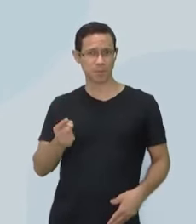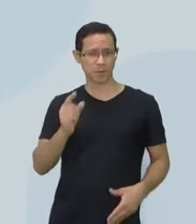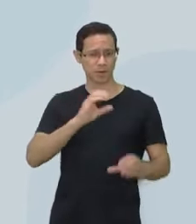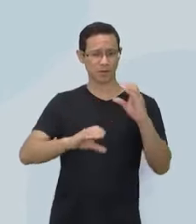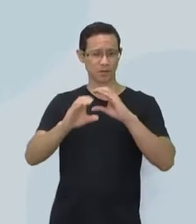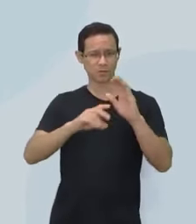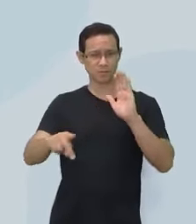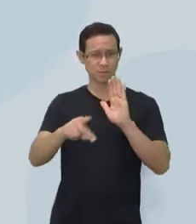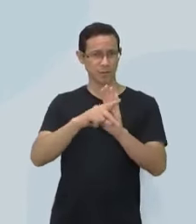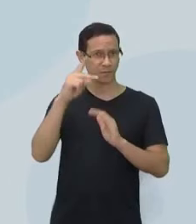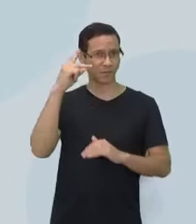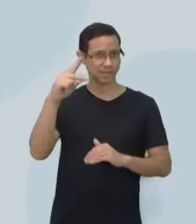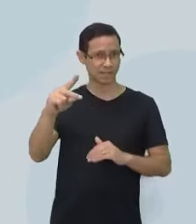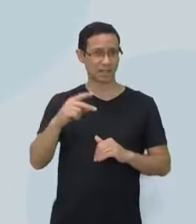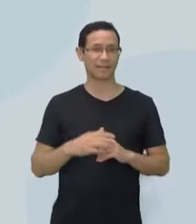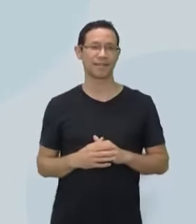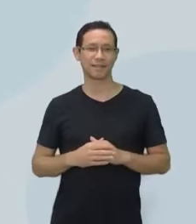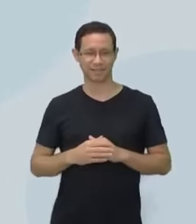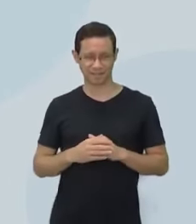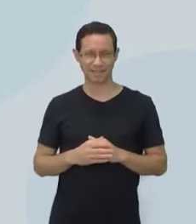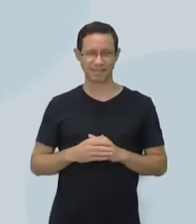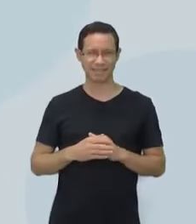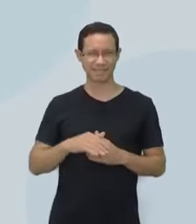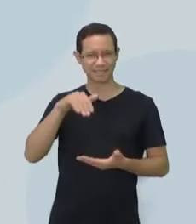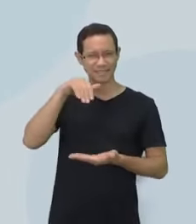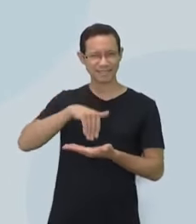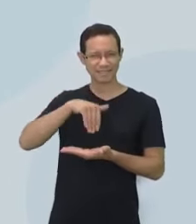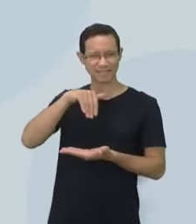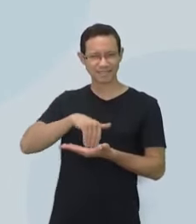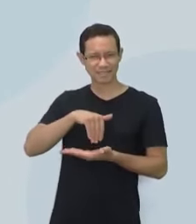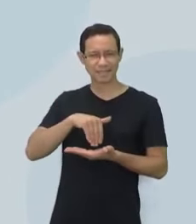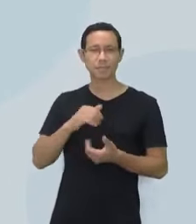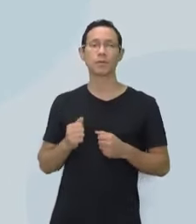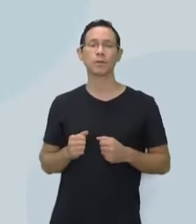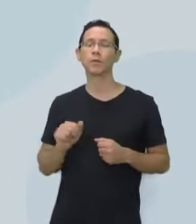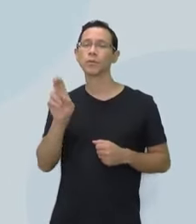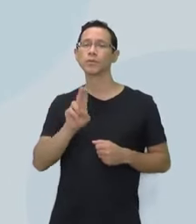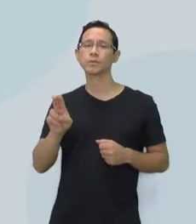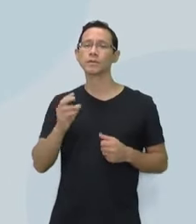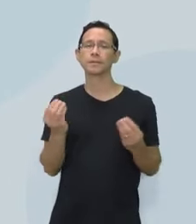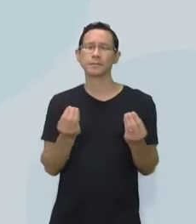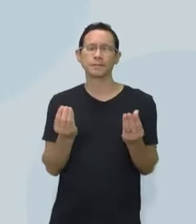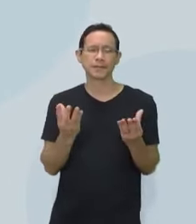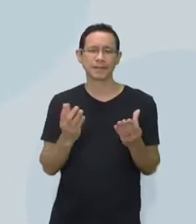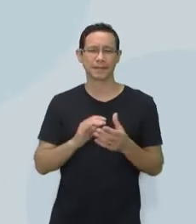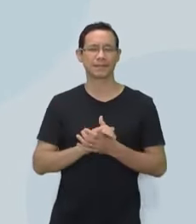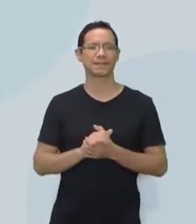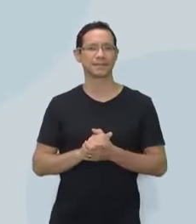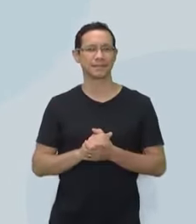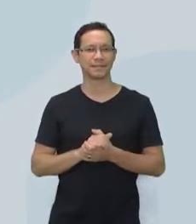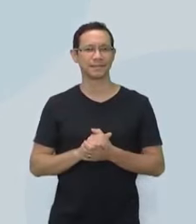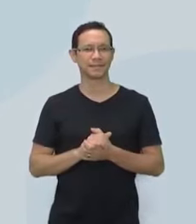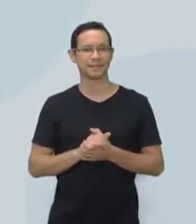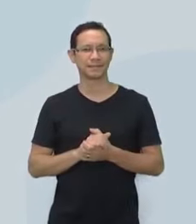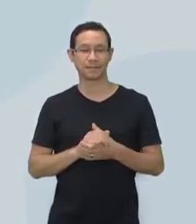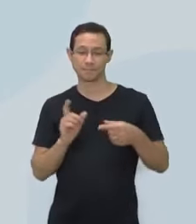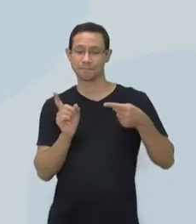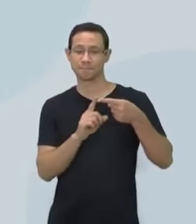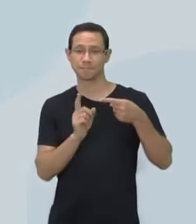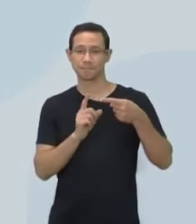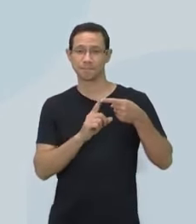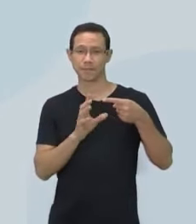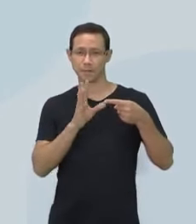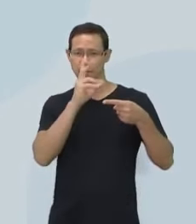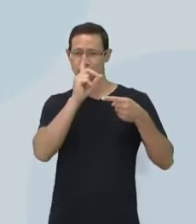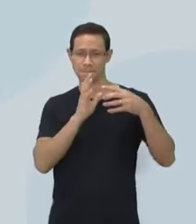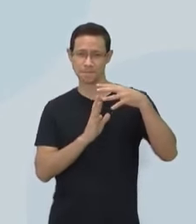só para você", então o verso 10 lá no finalzinho, foi usado para Então vamos lá. As figuras de linguagem. A.